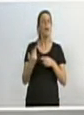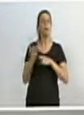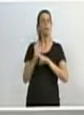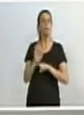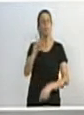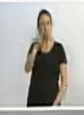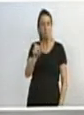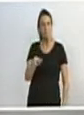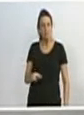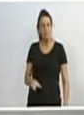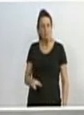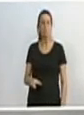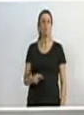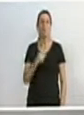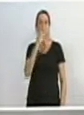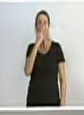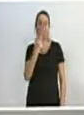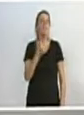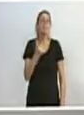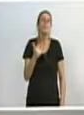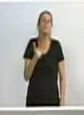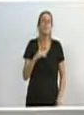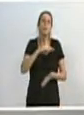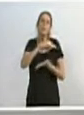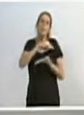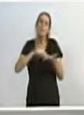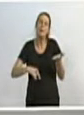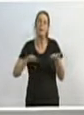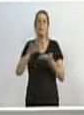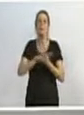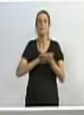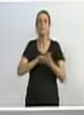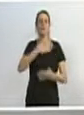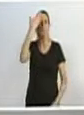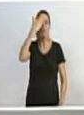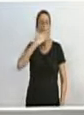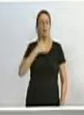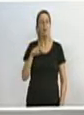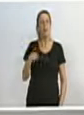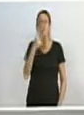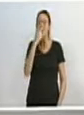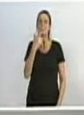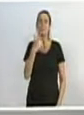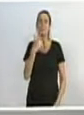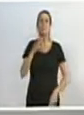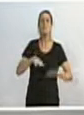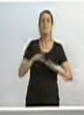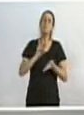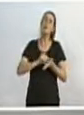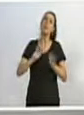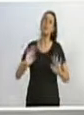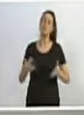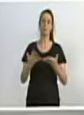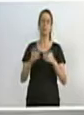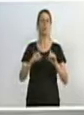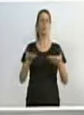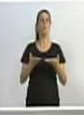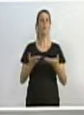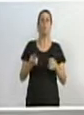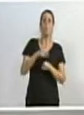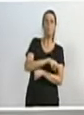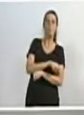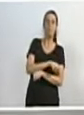estavam na informalidade, mas que também não se sentiam amparadas por nada e nem motivadas. E hoje não, acontece pelo